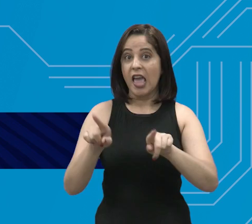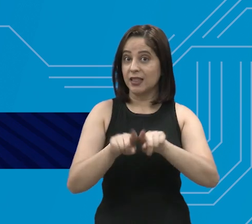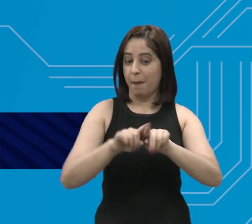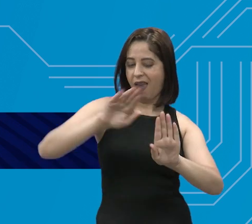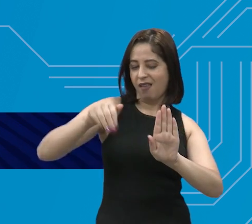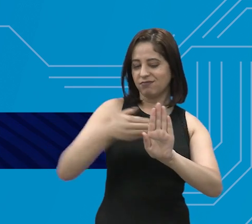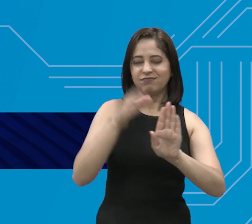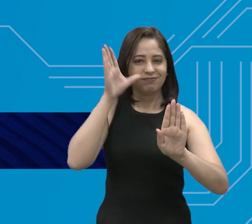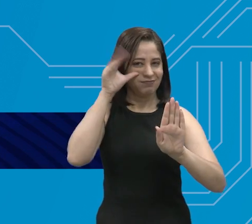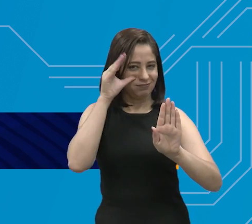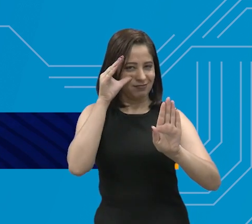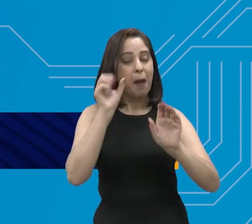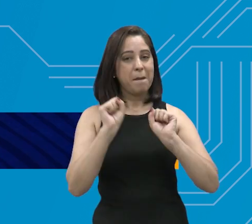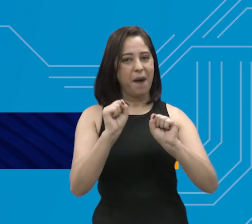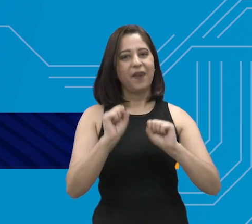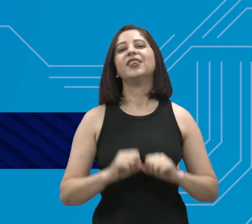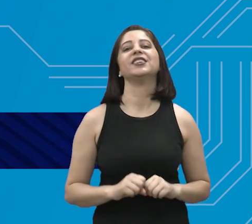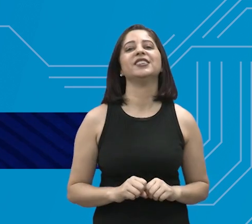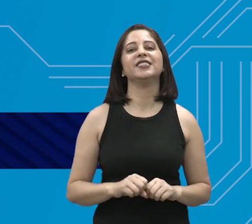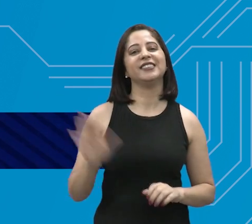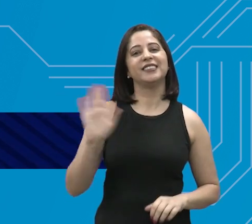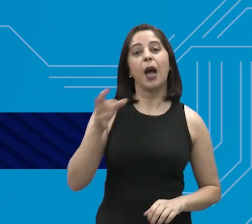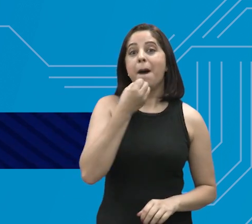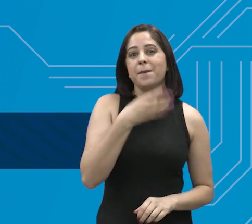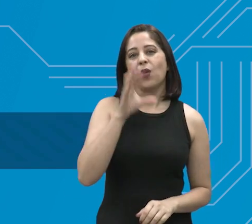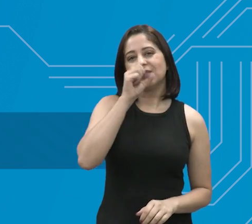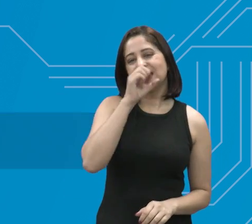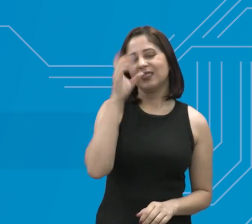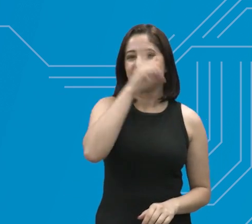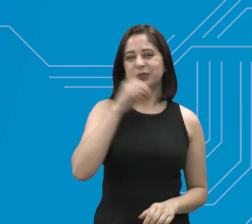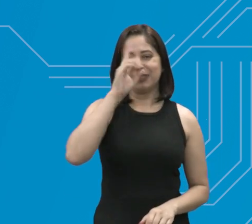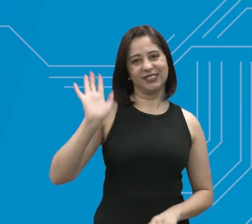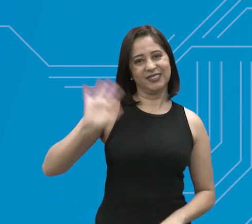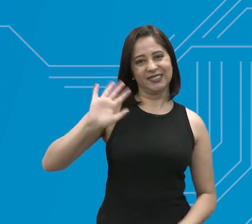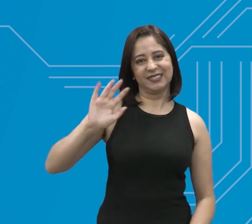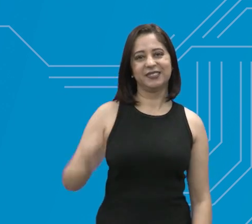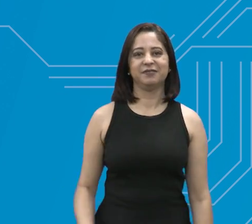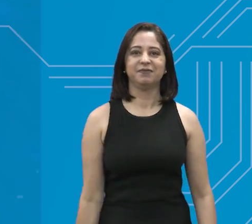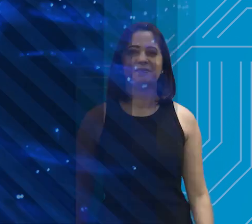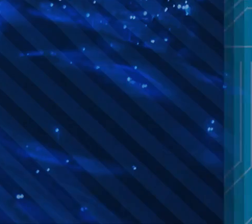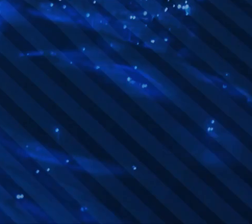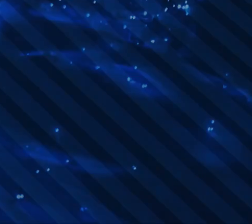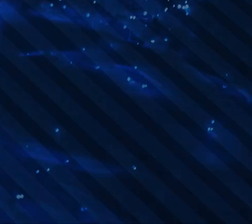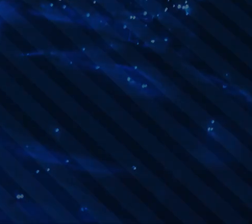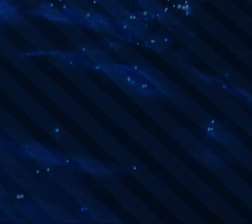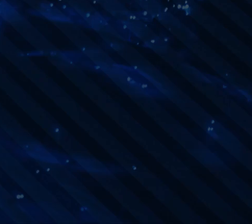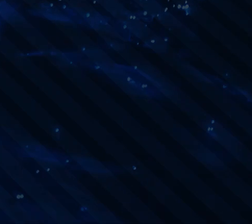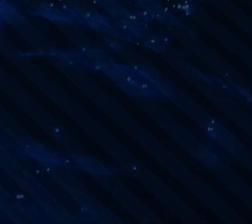YouTube e tem bastidores das redes sociais. Um ótimo final de semana para você. Tchau, tchau.